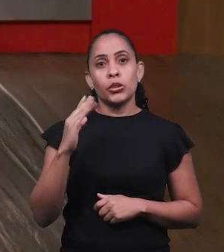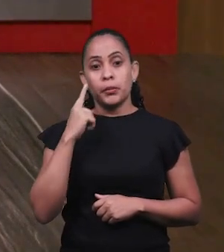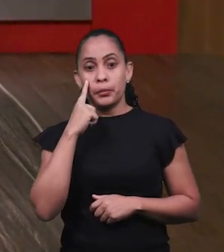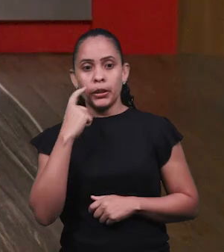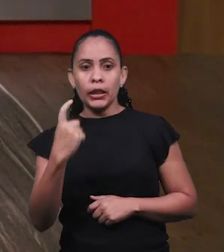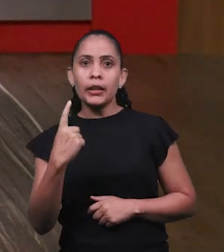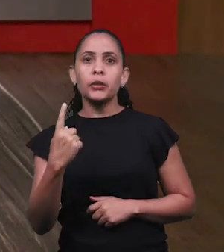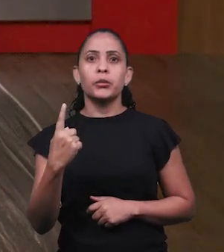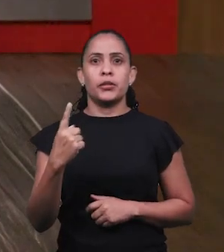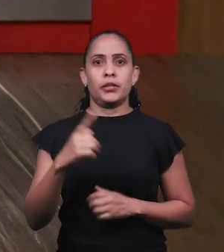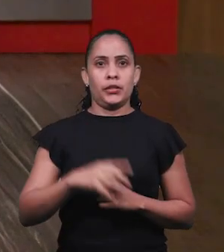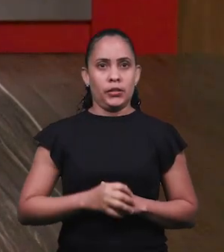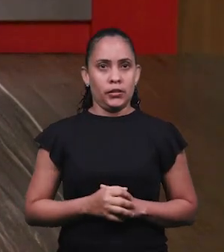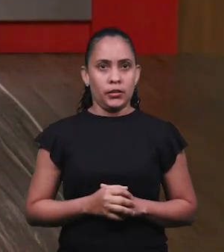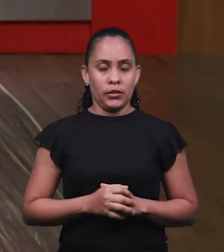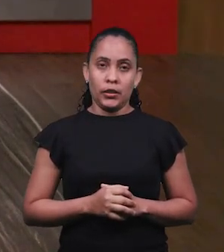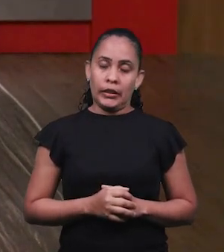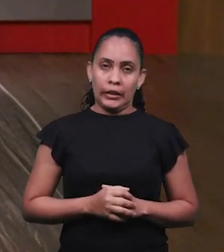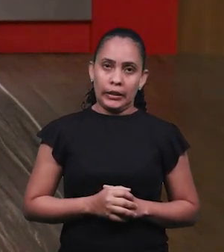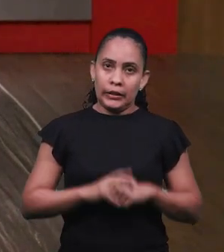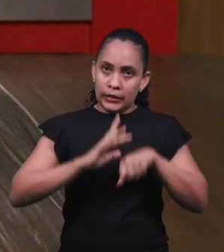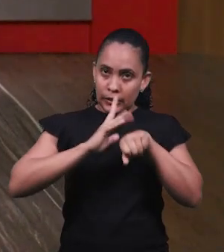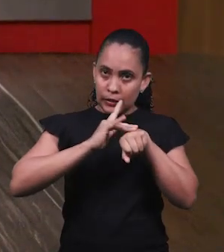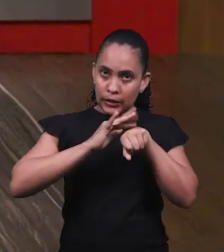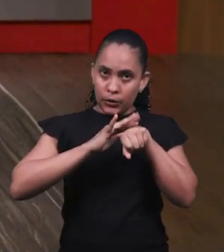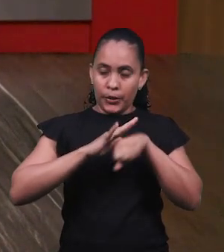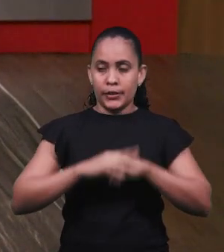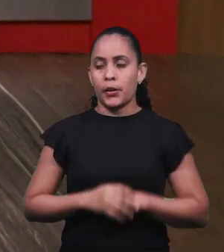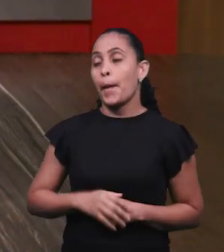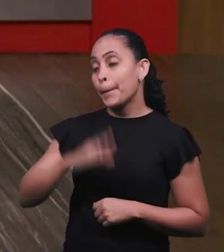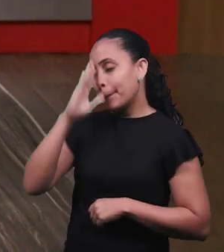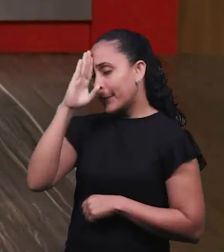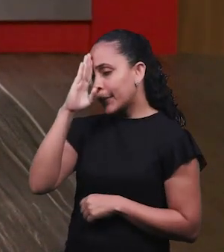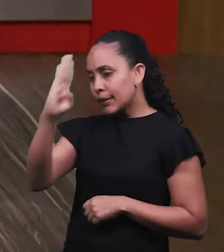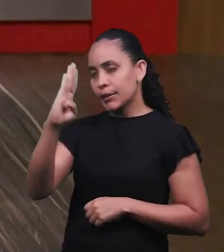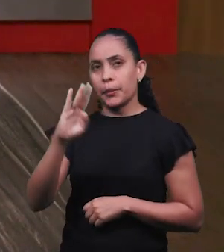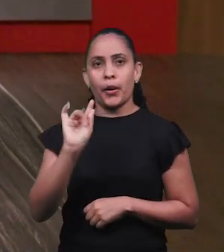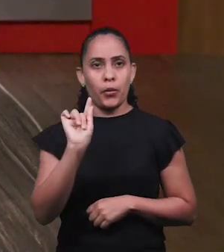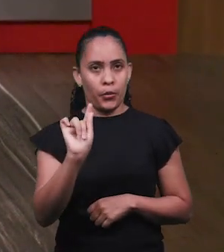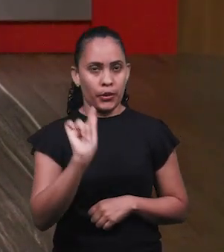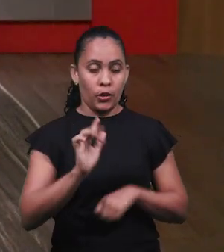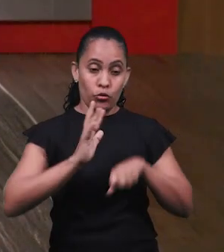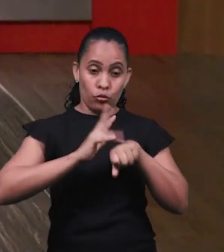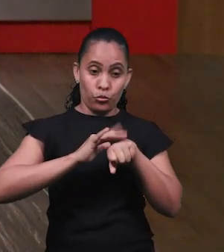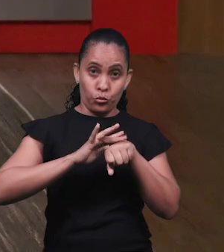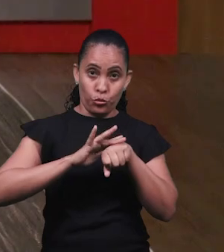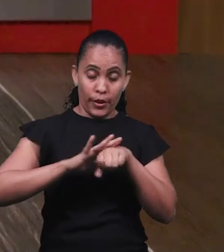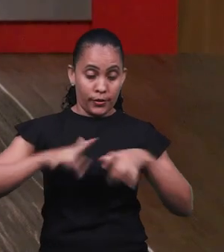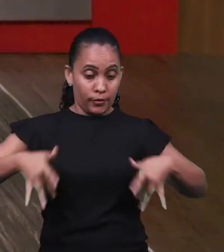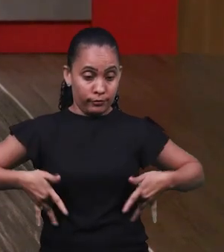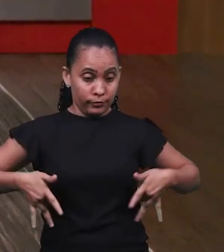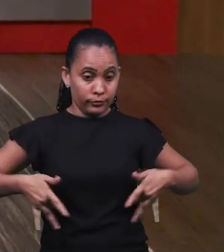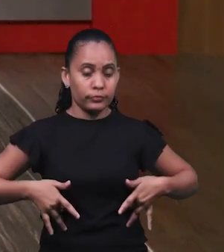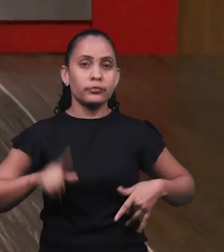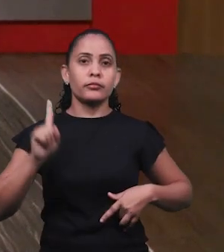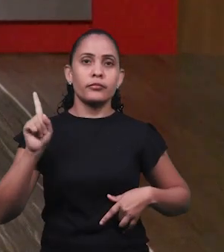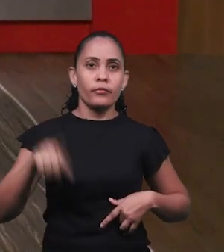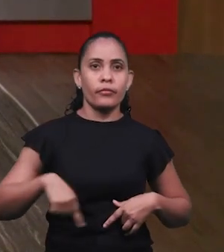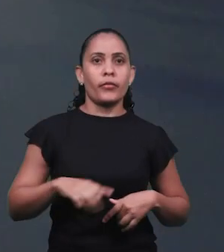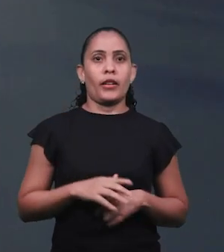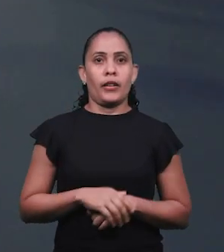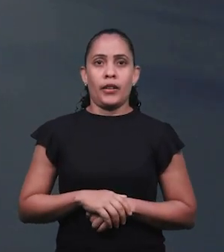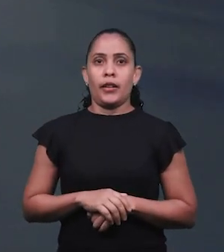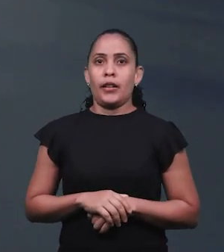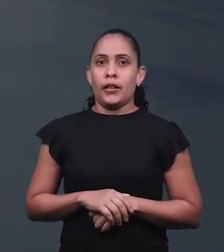Sim. dessa... Então, a principal causa de doença renal crônica é a hipertensão